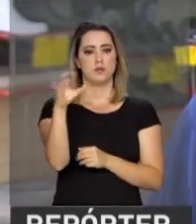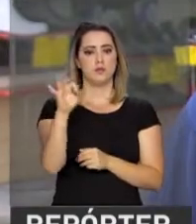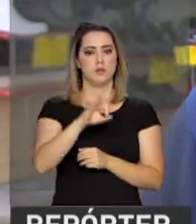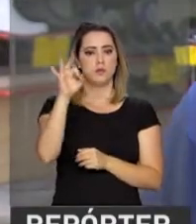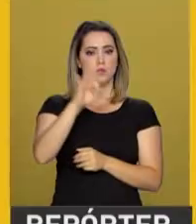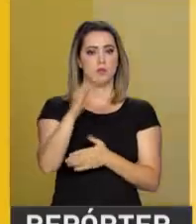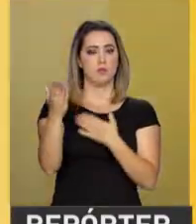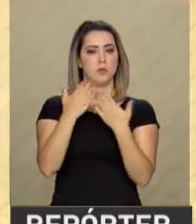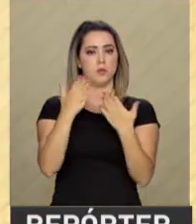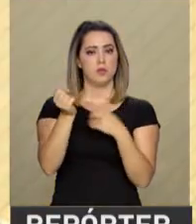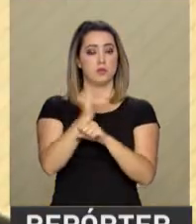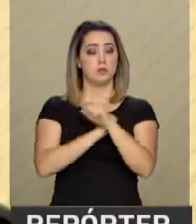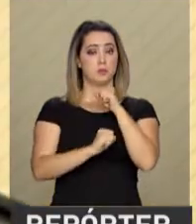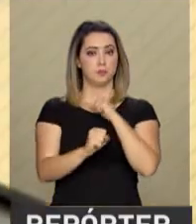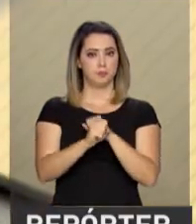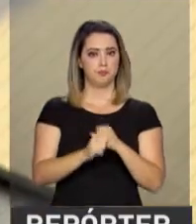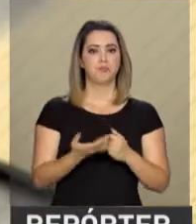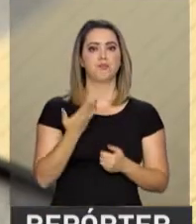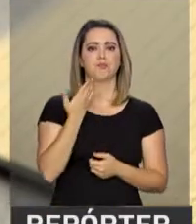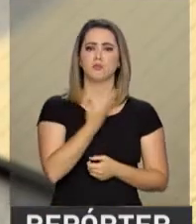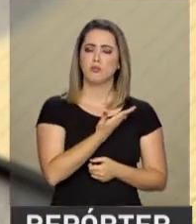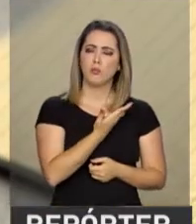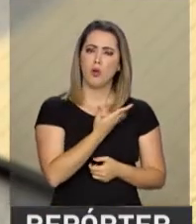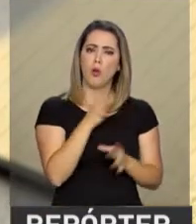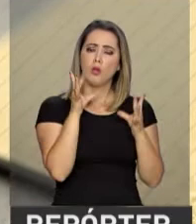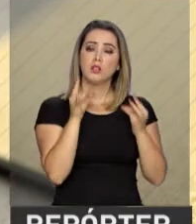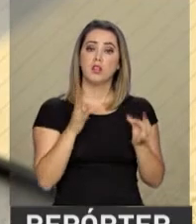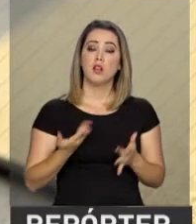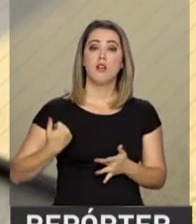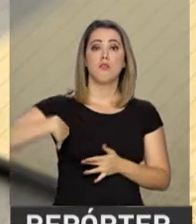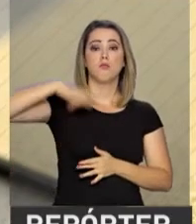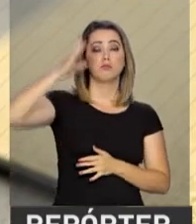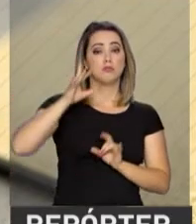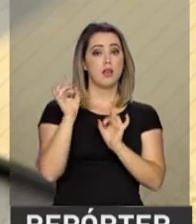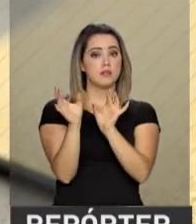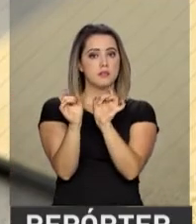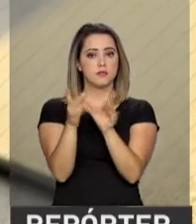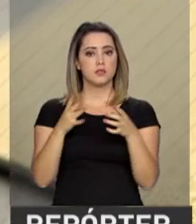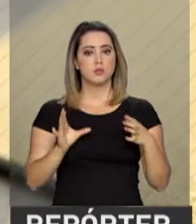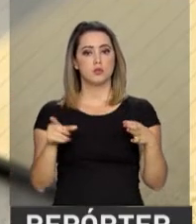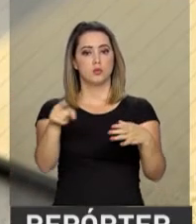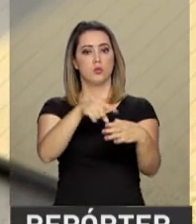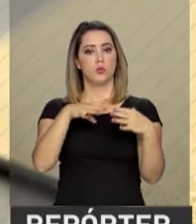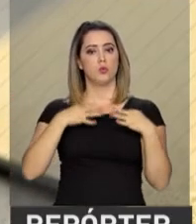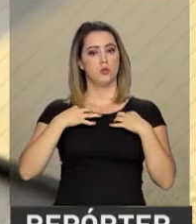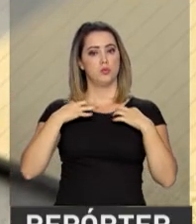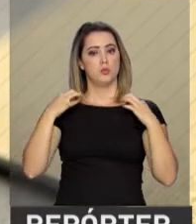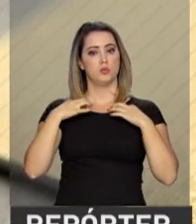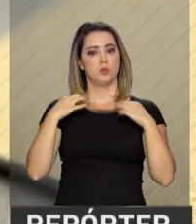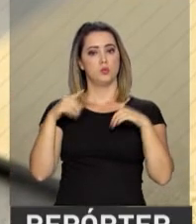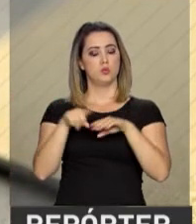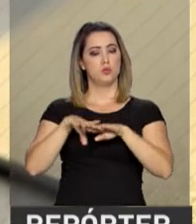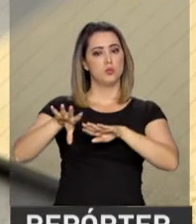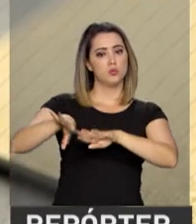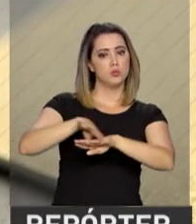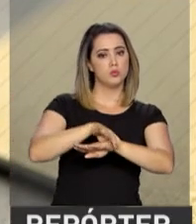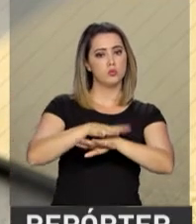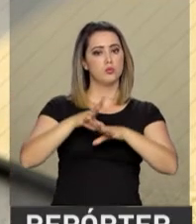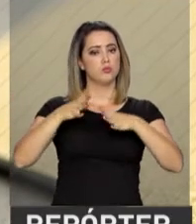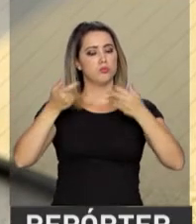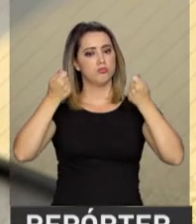ano passado. Na comparação anual, o destaque foi o aumento nas vendas no setor de tecidos, vestuários e